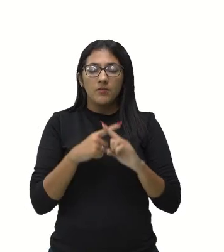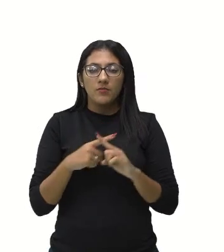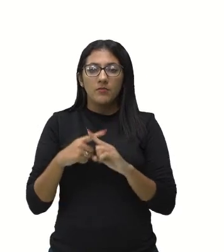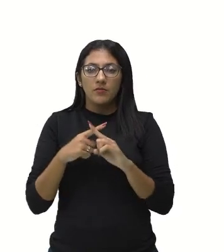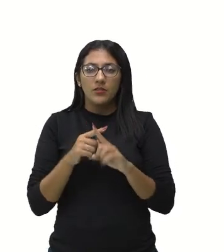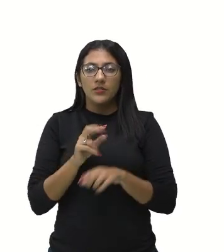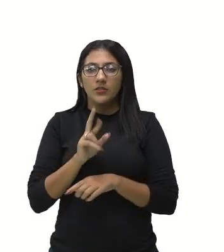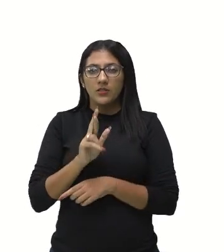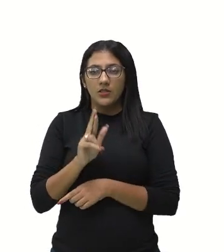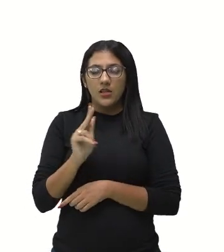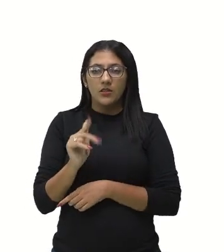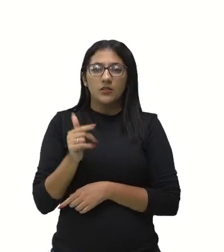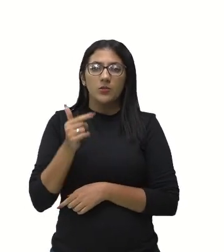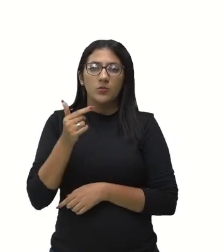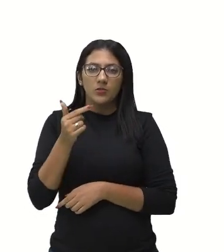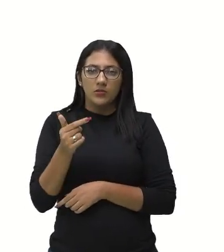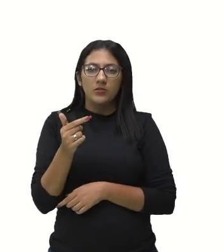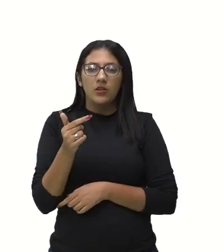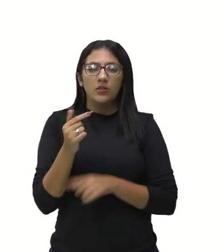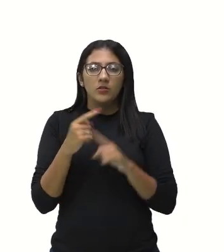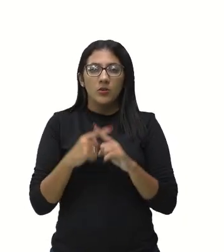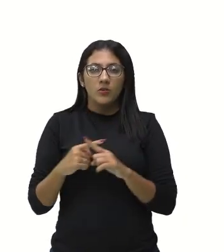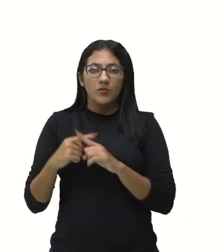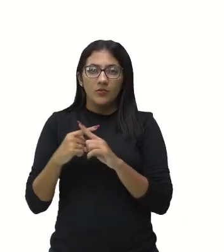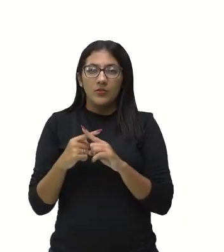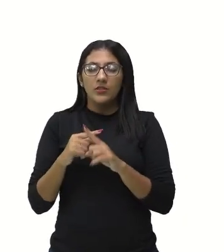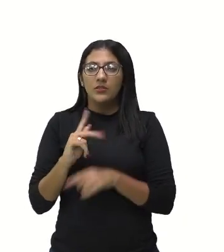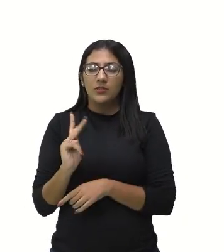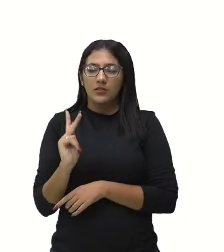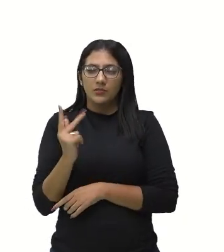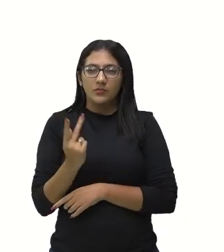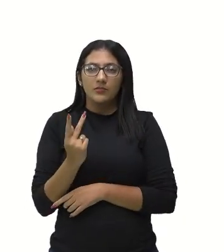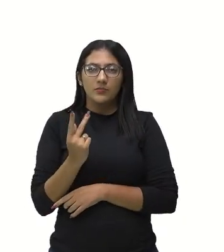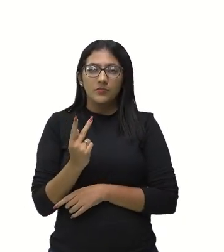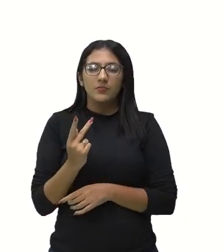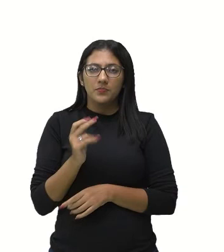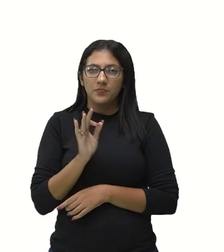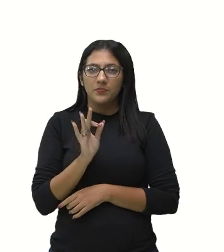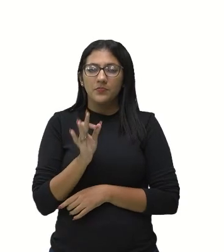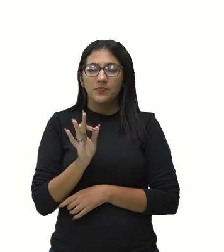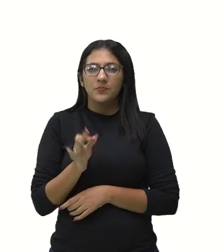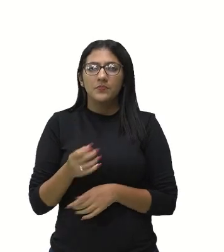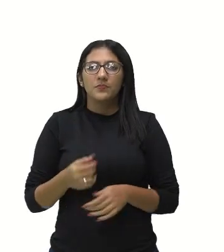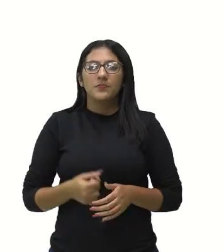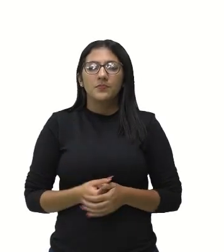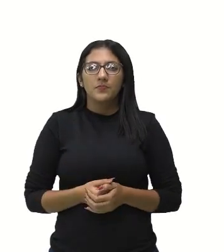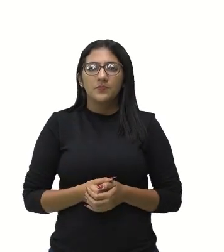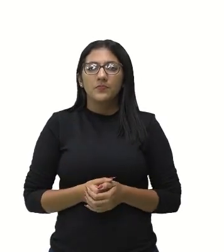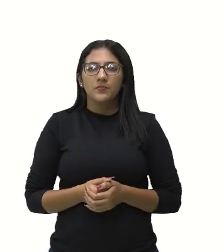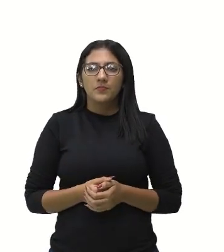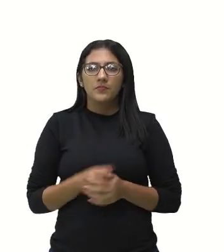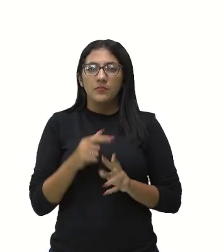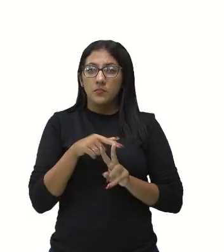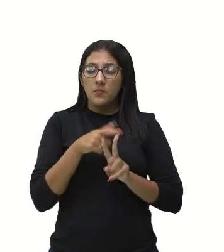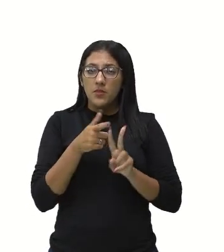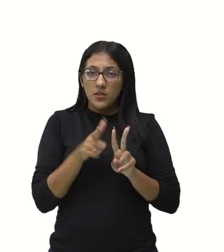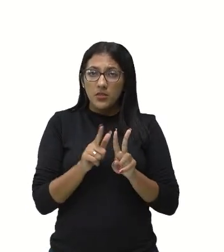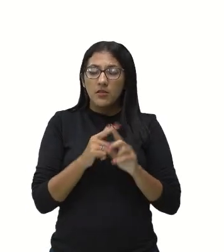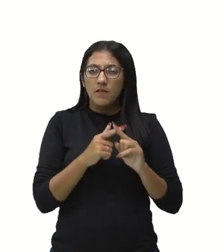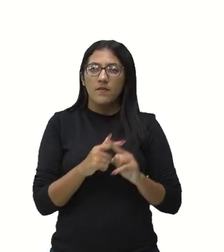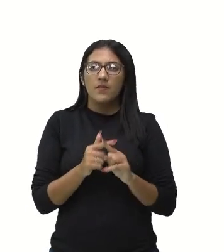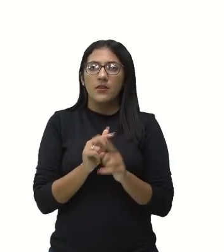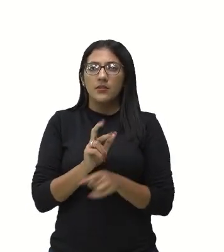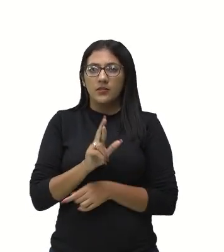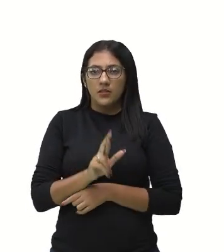raio elevado ao quadrado vezes a altura. Tudo bem? Π vezes o raio ao